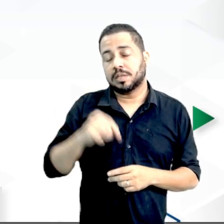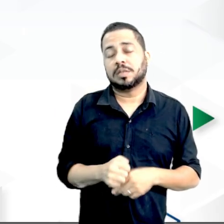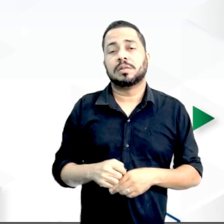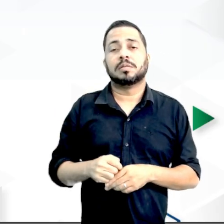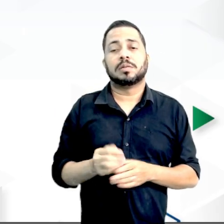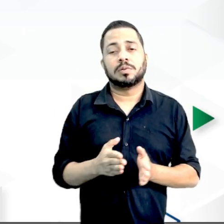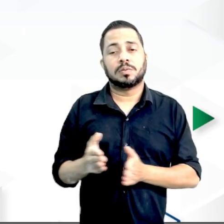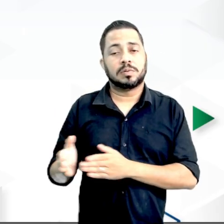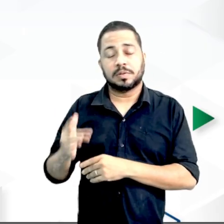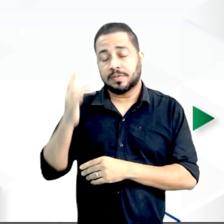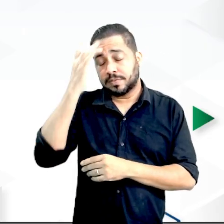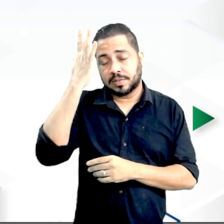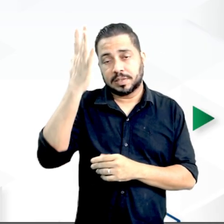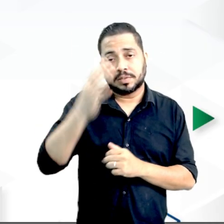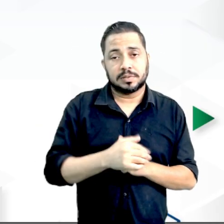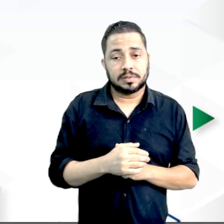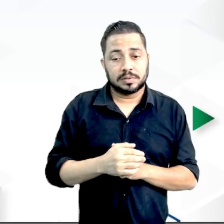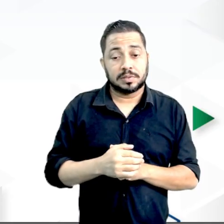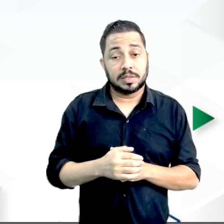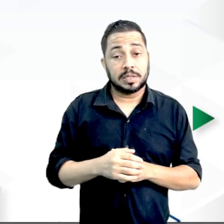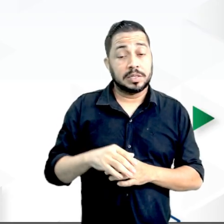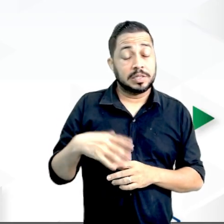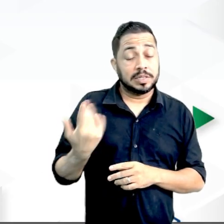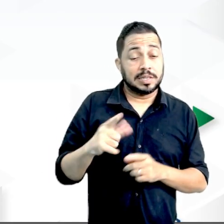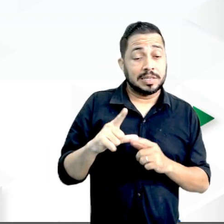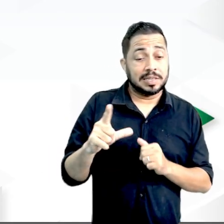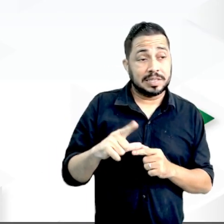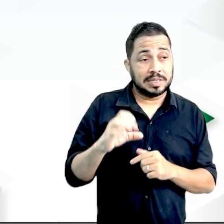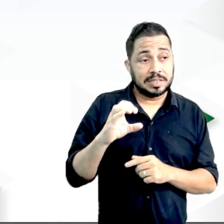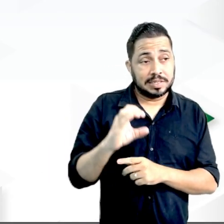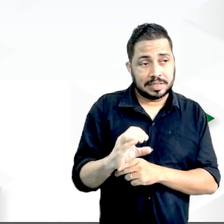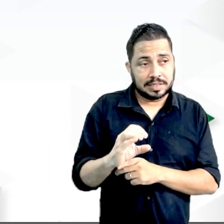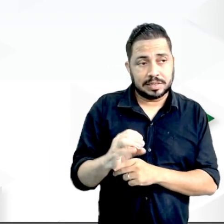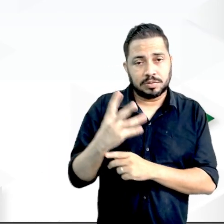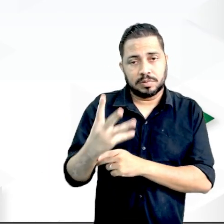vendo? Muito fácil esse, né? Já a letra C vai